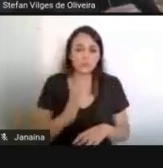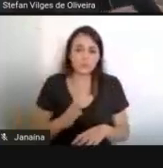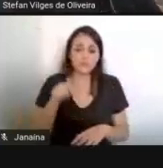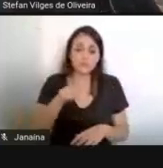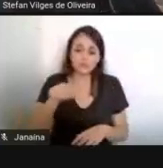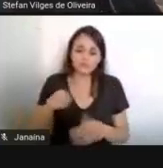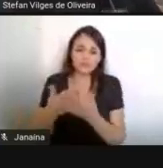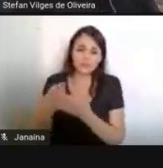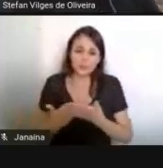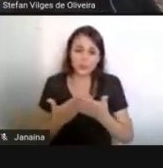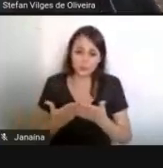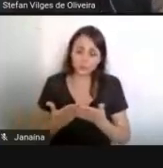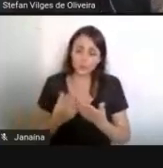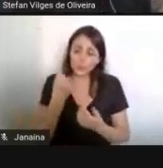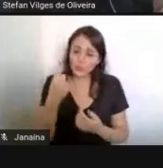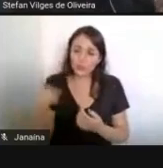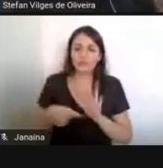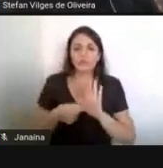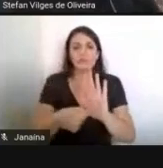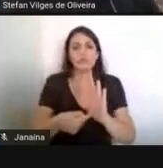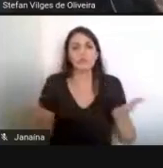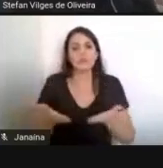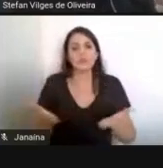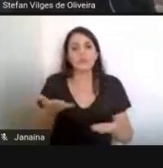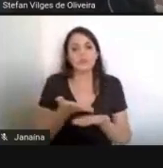é o que eu venho apresentar para vocês.